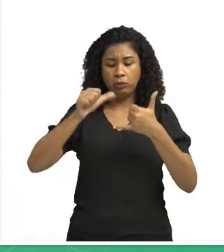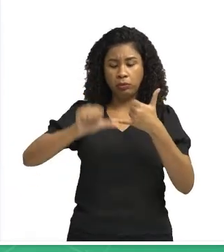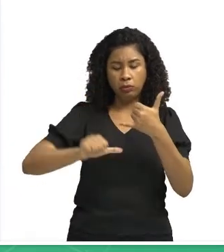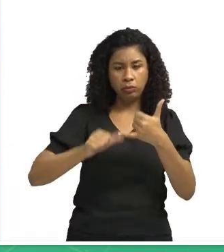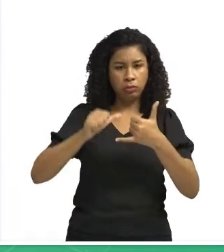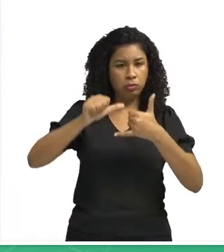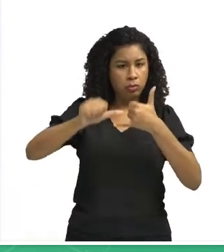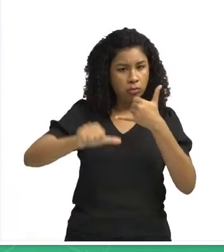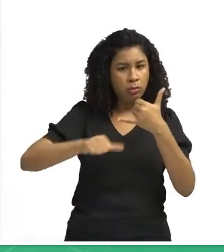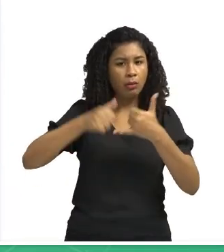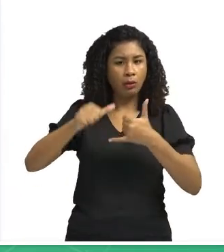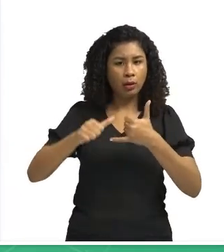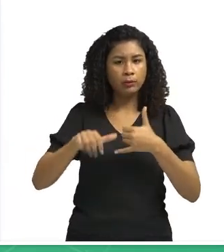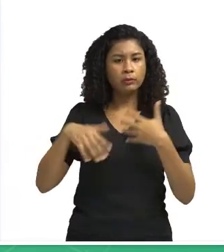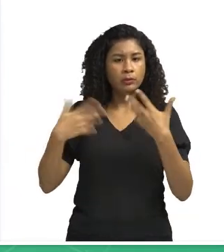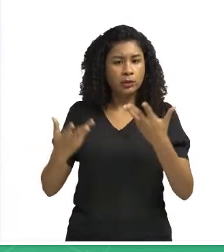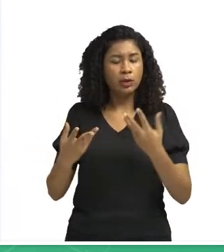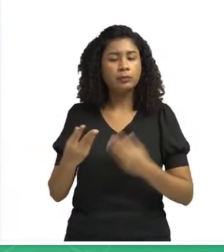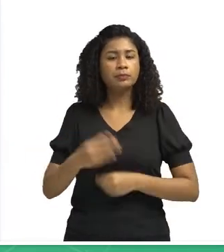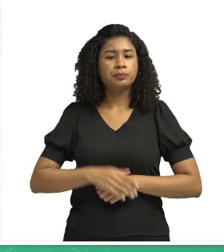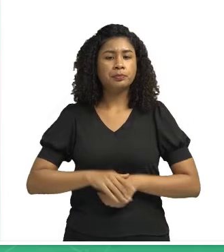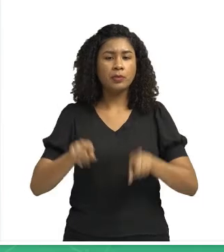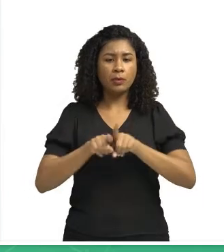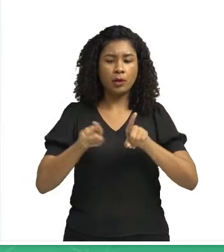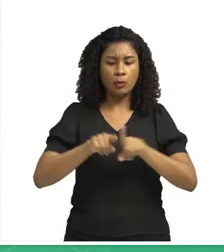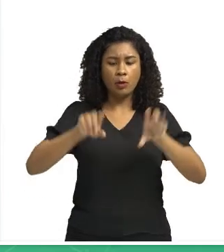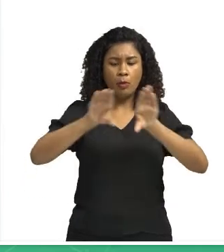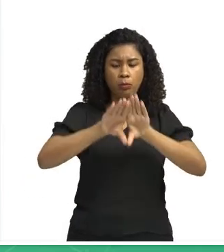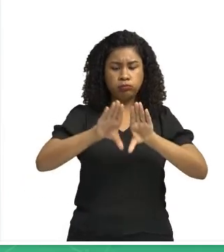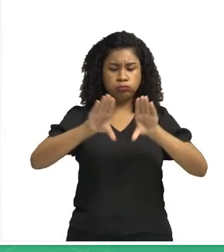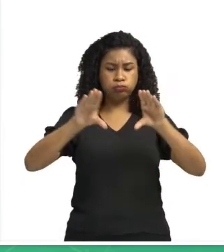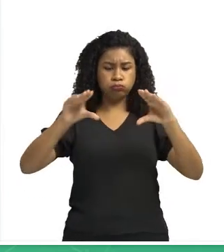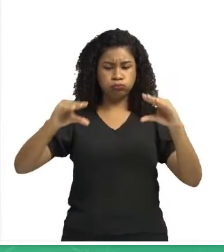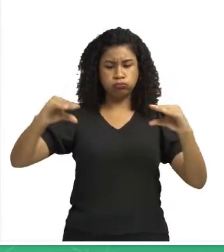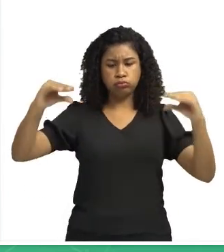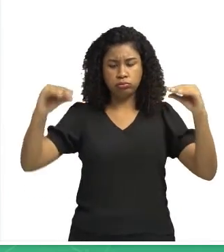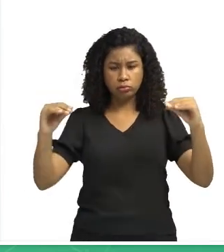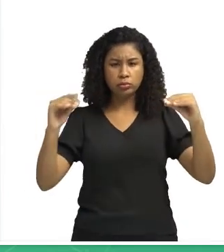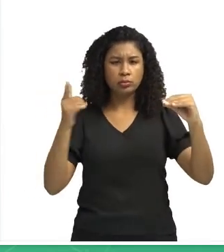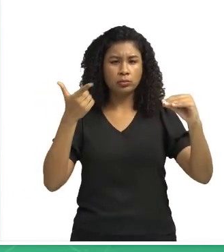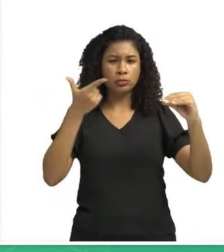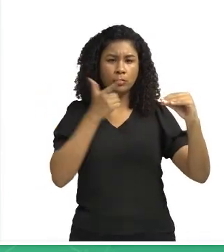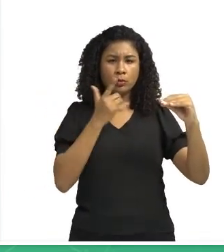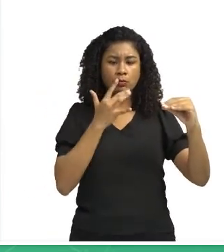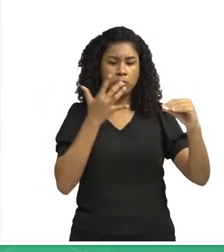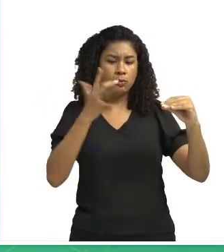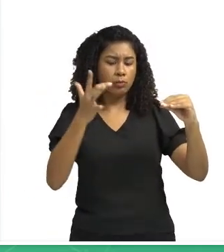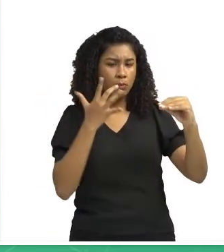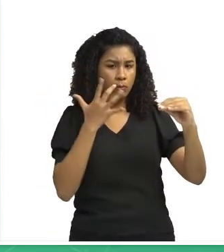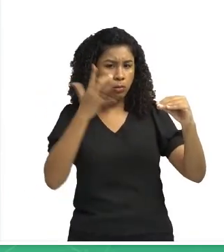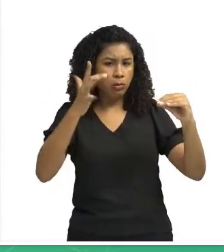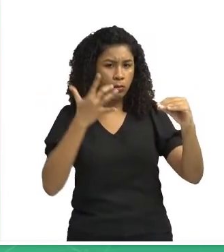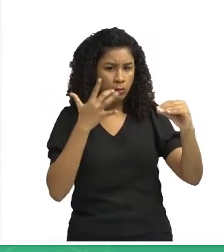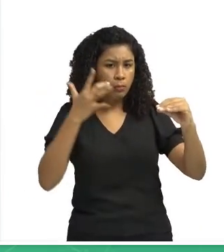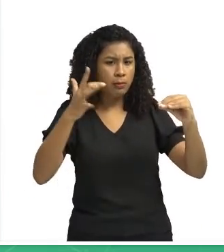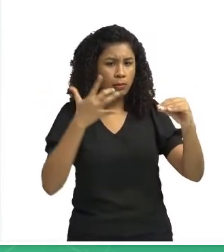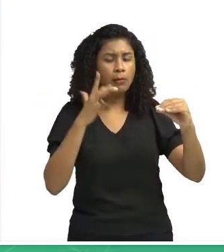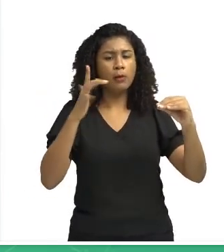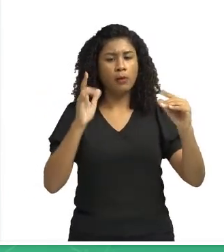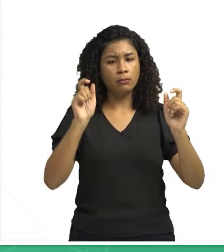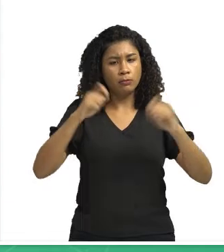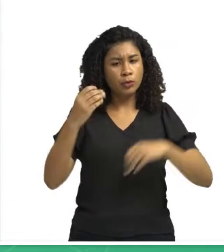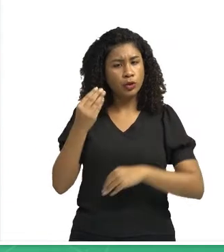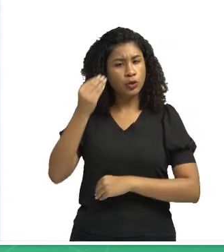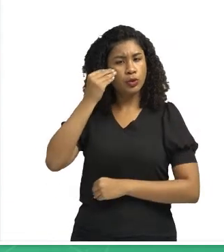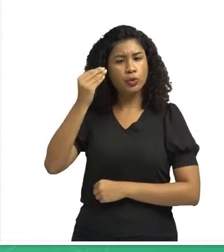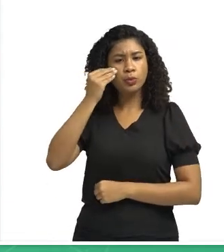experimentos com tubo de raios catóticos, que eram construídos, que foi, né, construído pelos cientistas